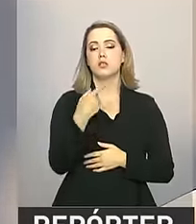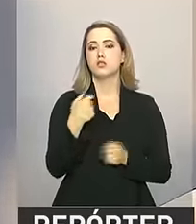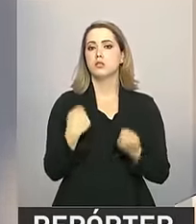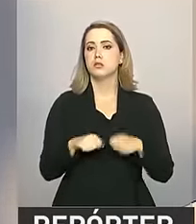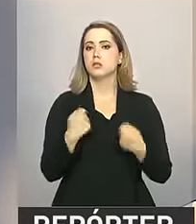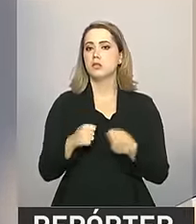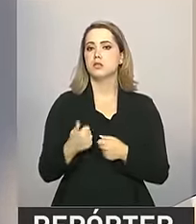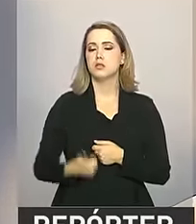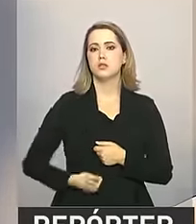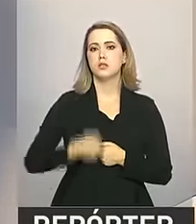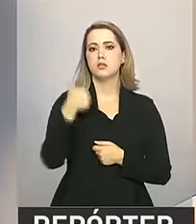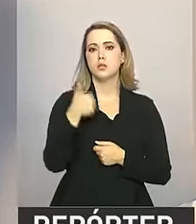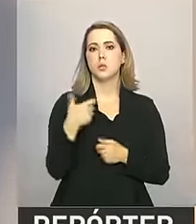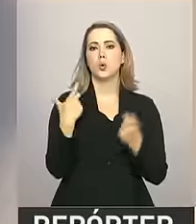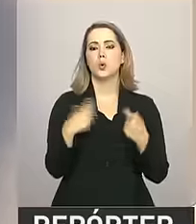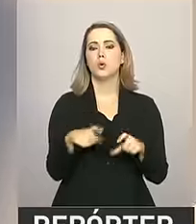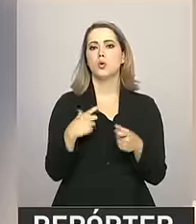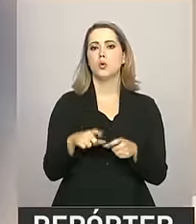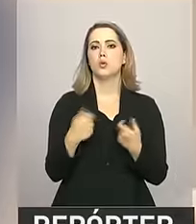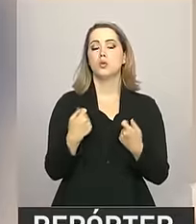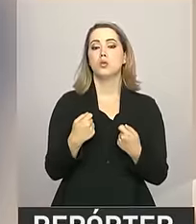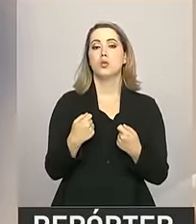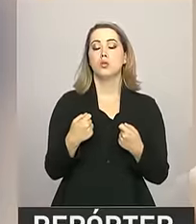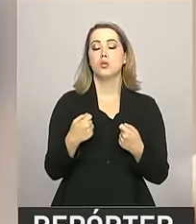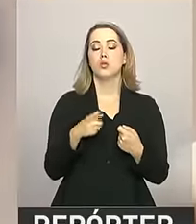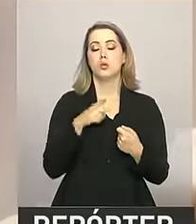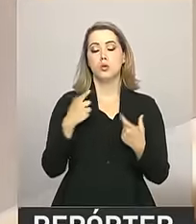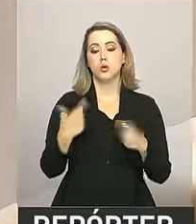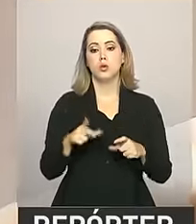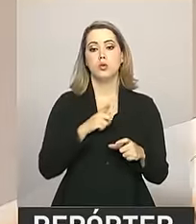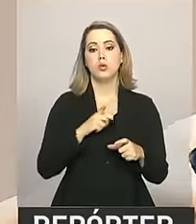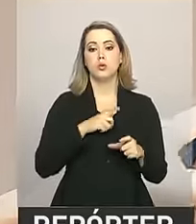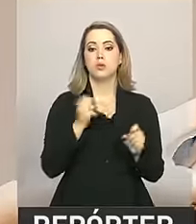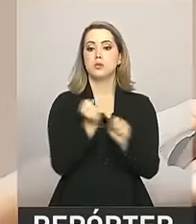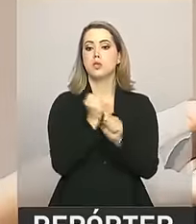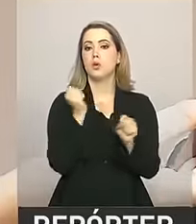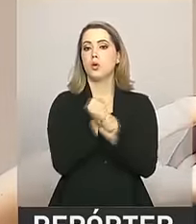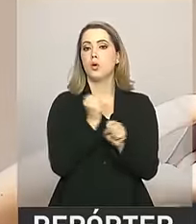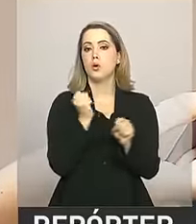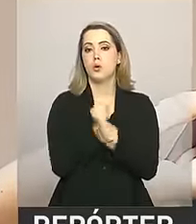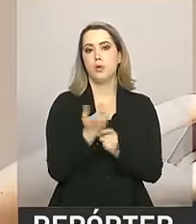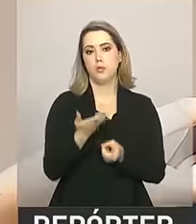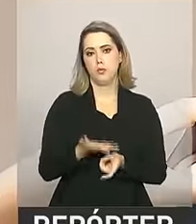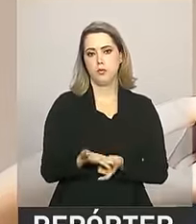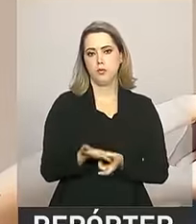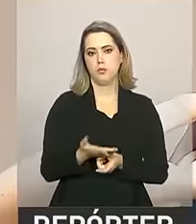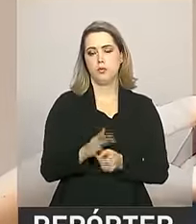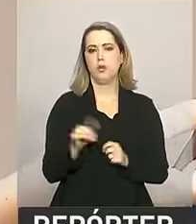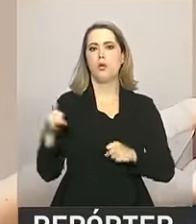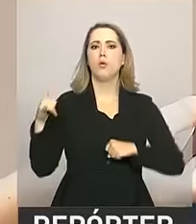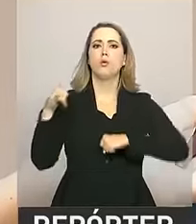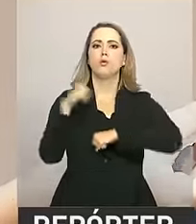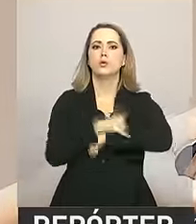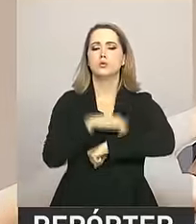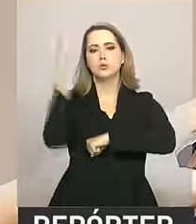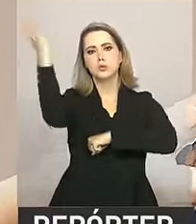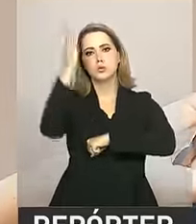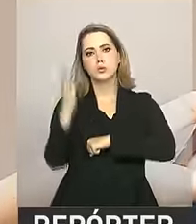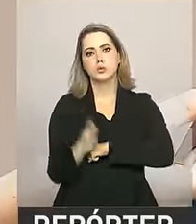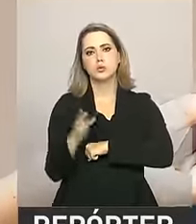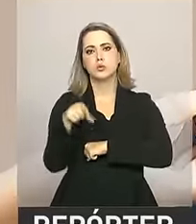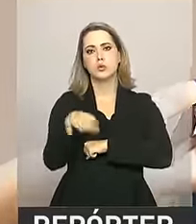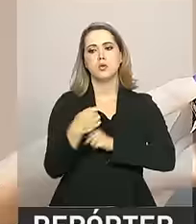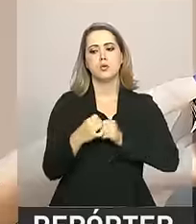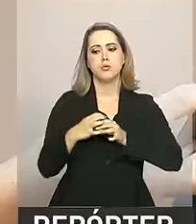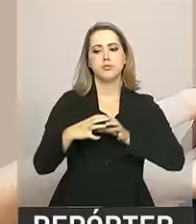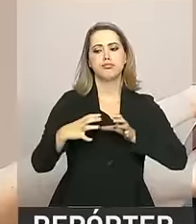é onde há obras onde está acontecendo obras, onde há impacto de obra. Os aeroportos brasileiros, na sua